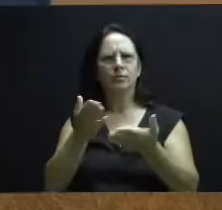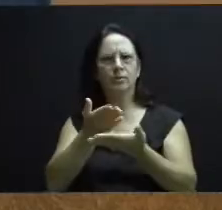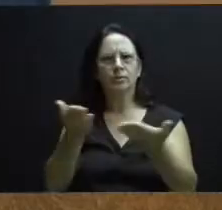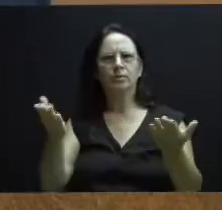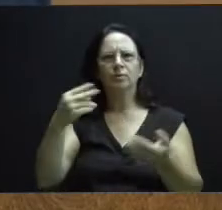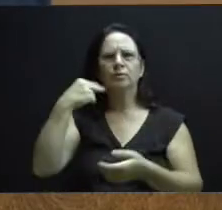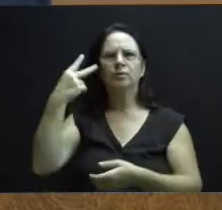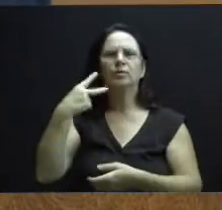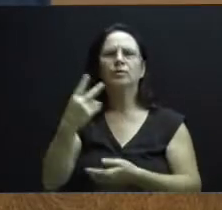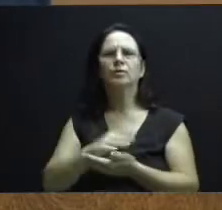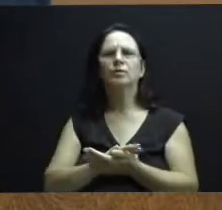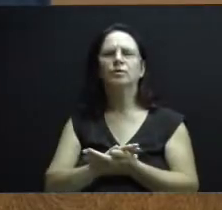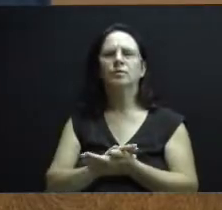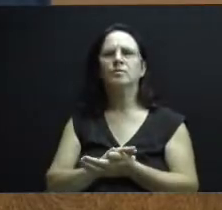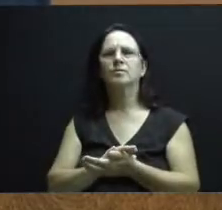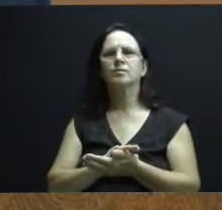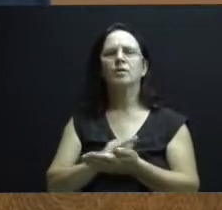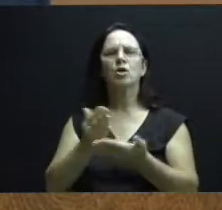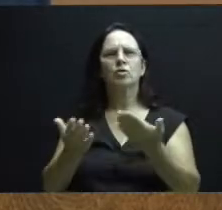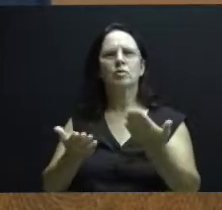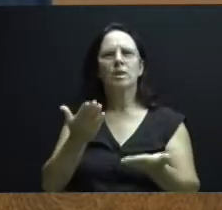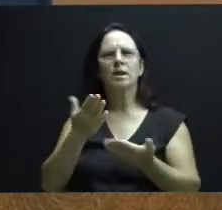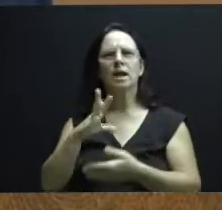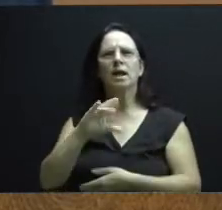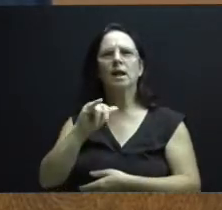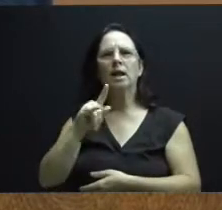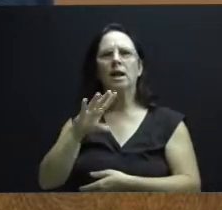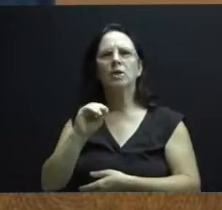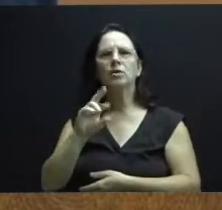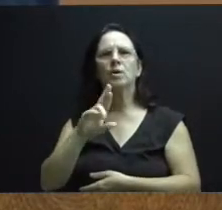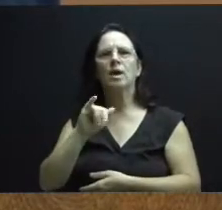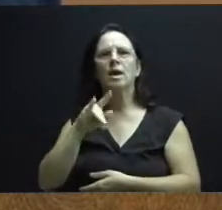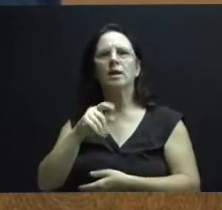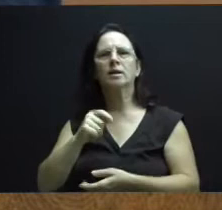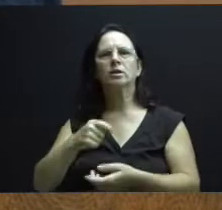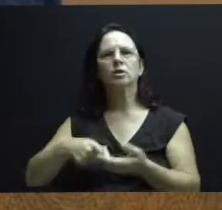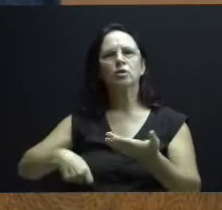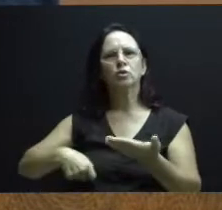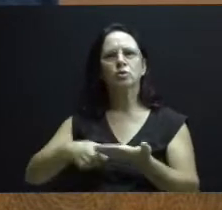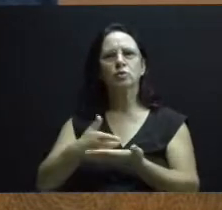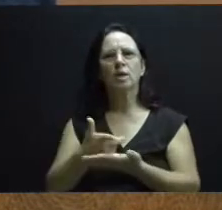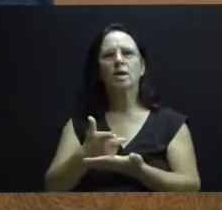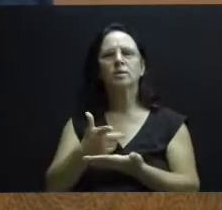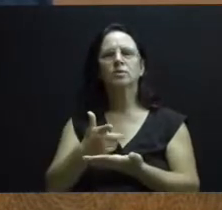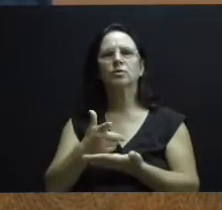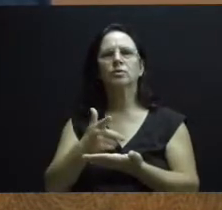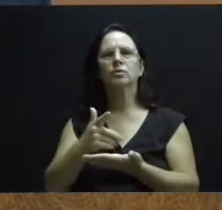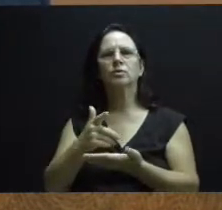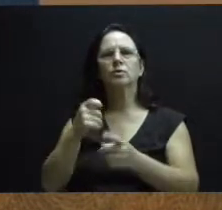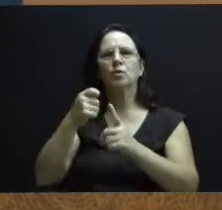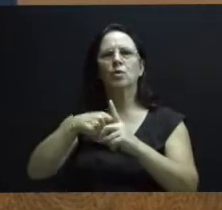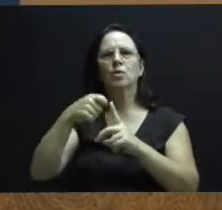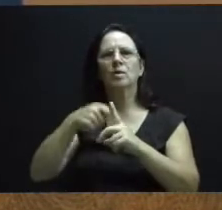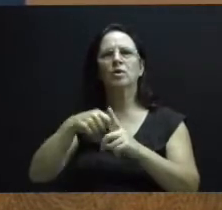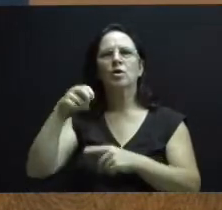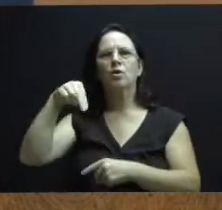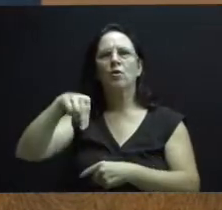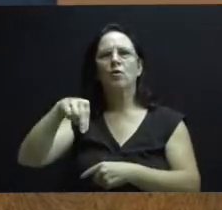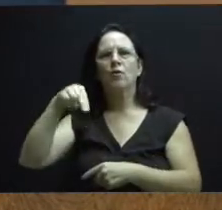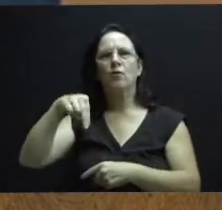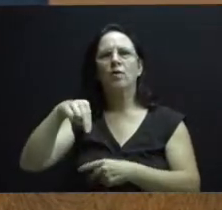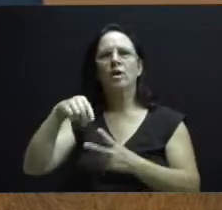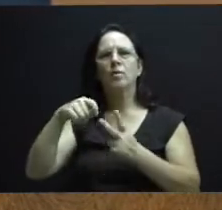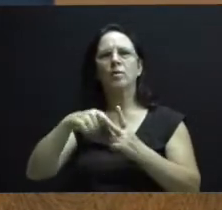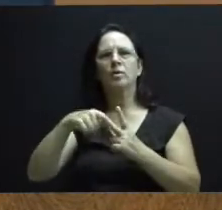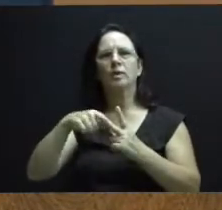na divisão legislativos balancete analítico da receita e da despesa do poder legislativo referente aos meses de novembro e dezembro de